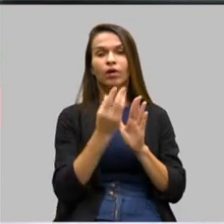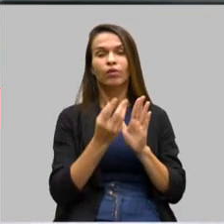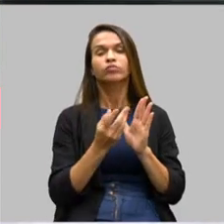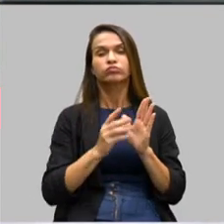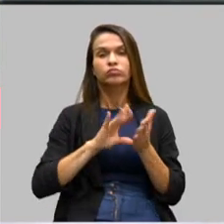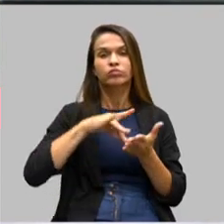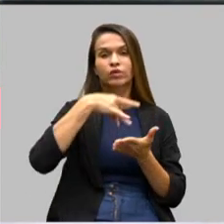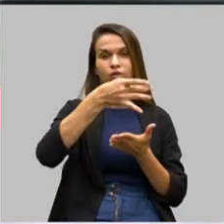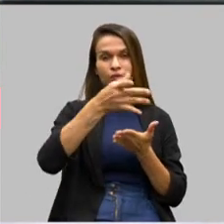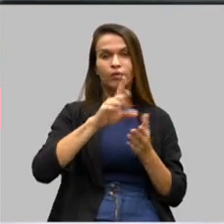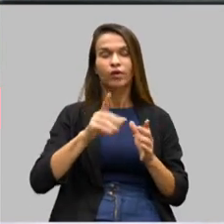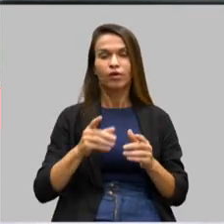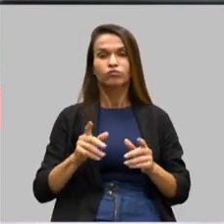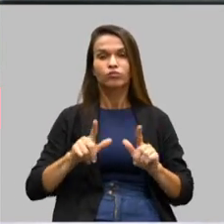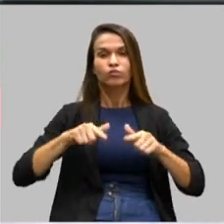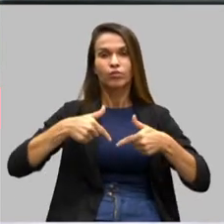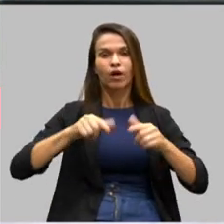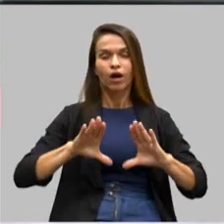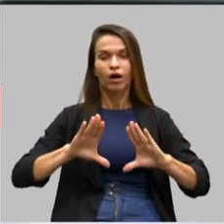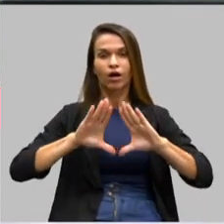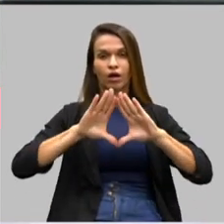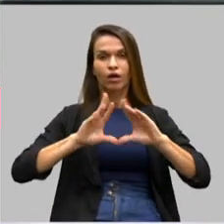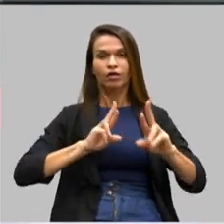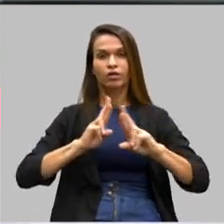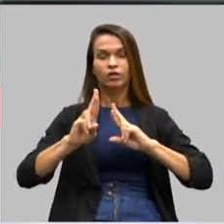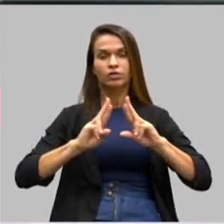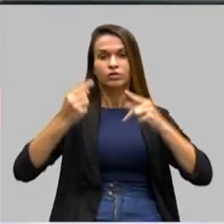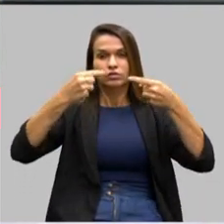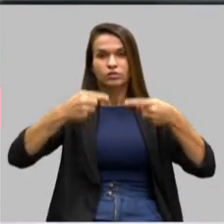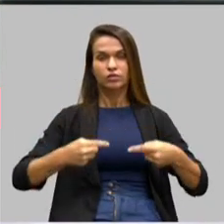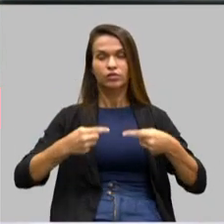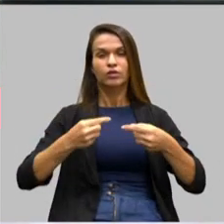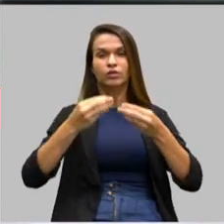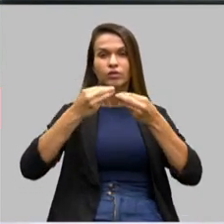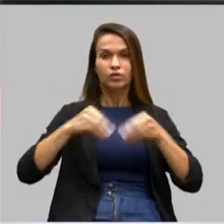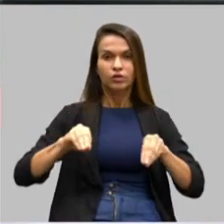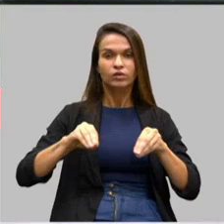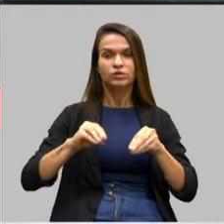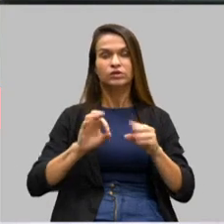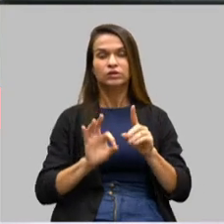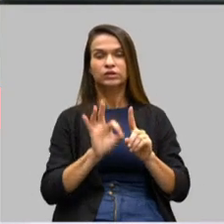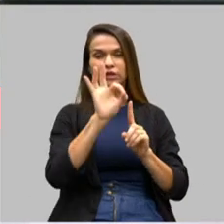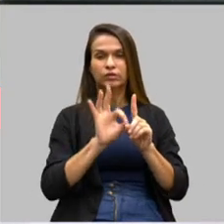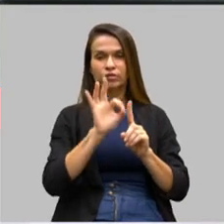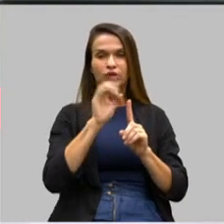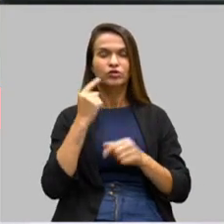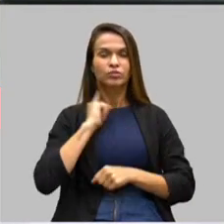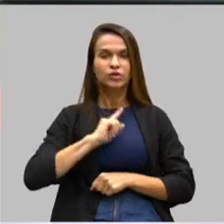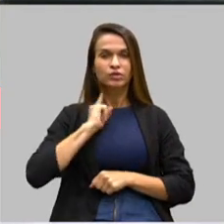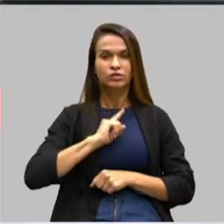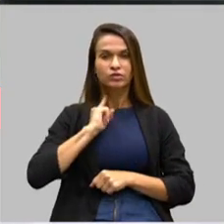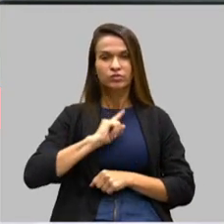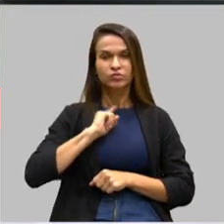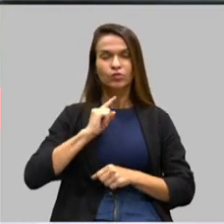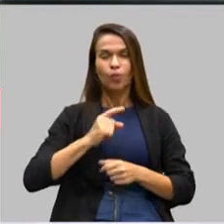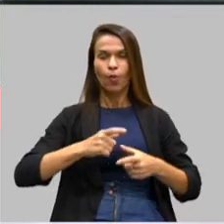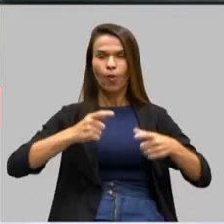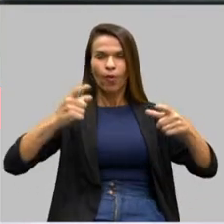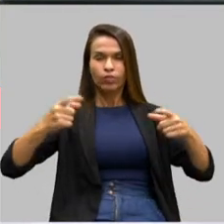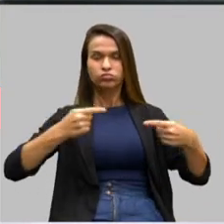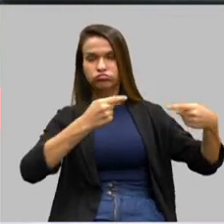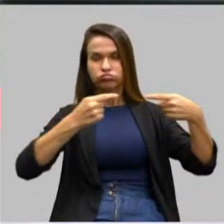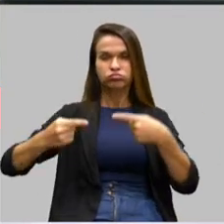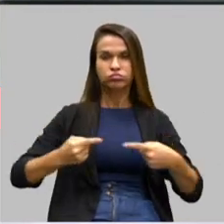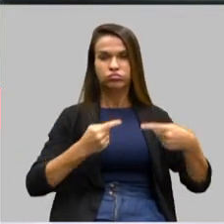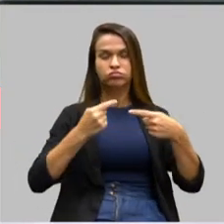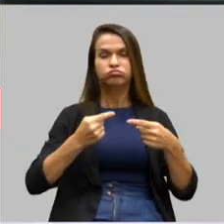atuação da Assembleia em relação aos desafios da crise climática em Minas Gerais, promovendo um amplo espaço de discussão e